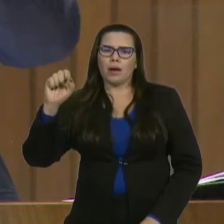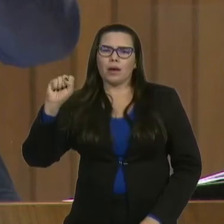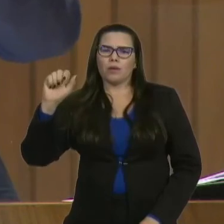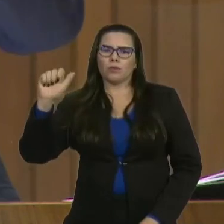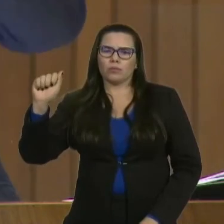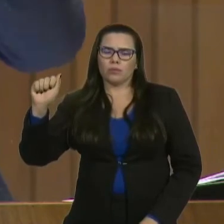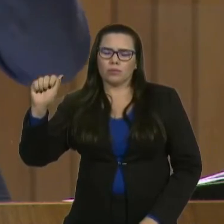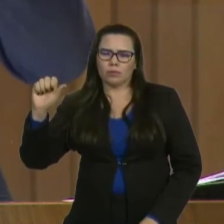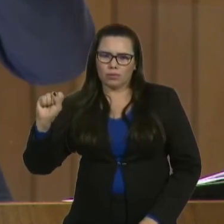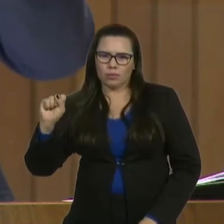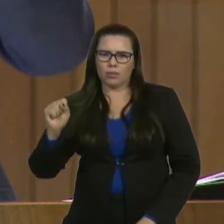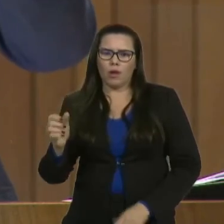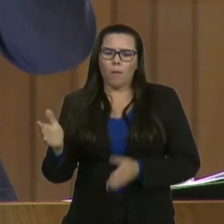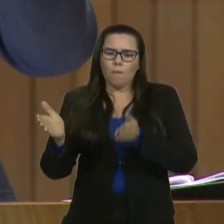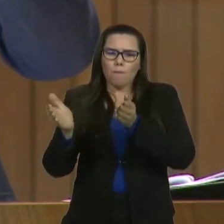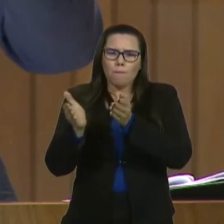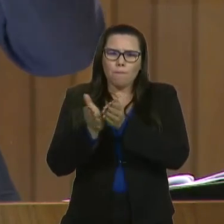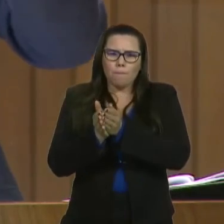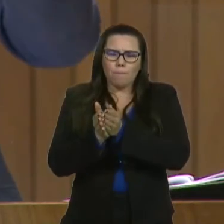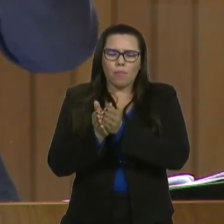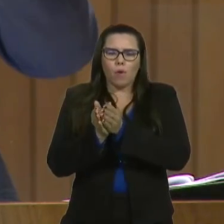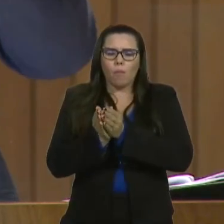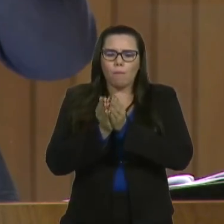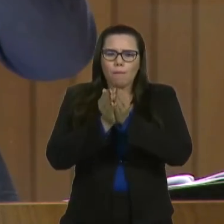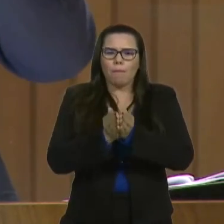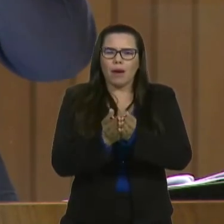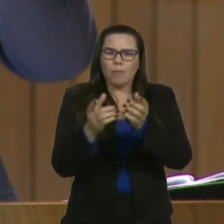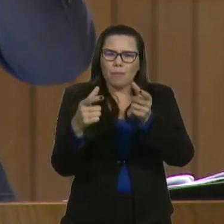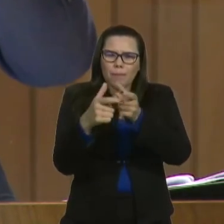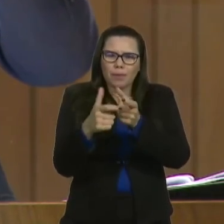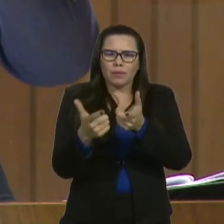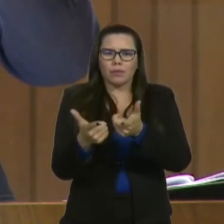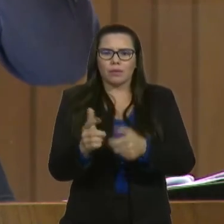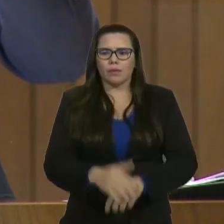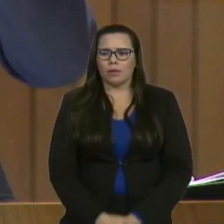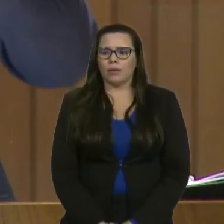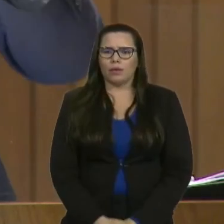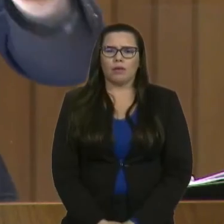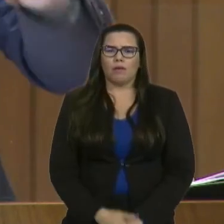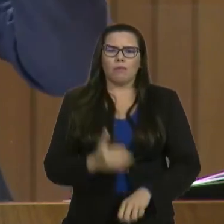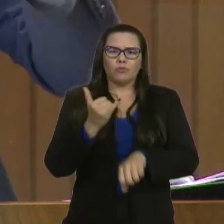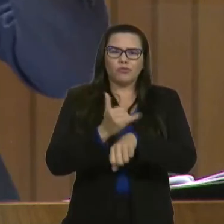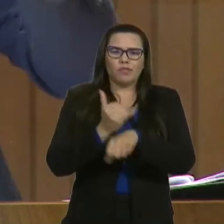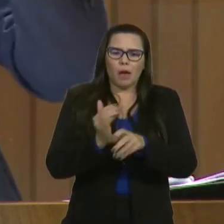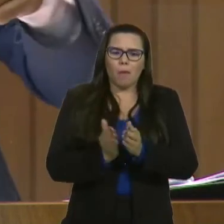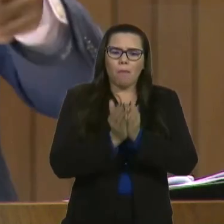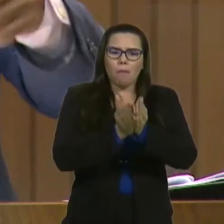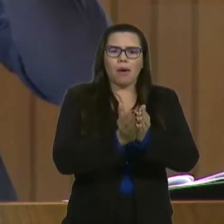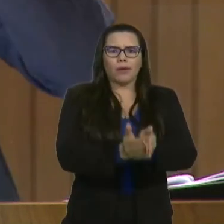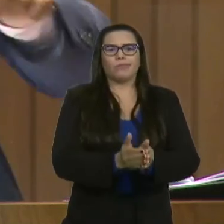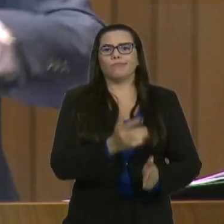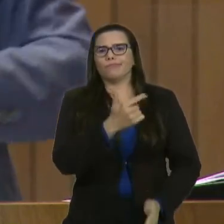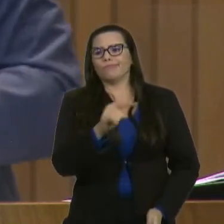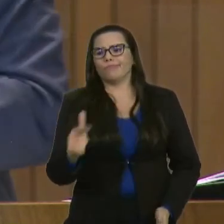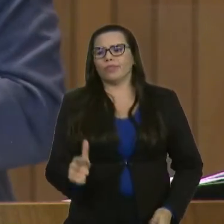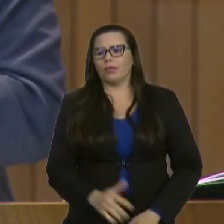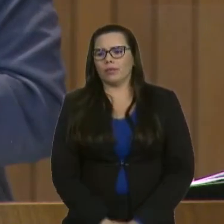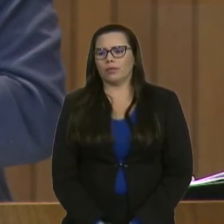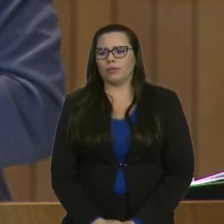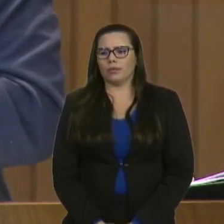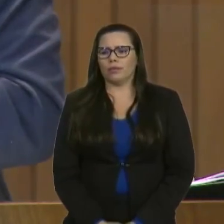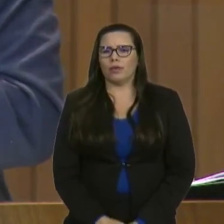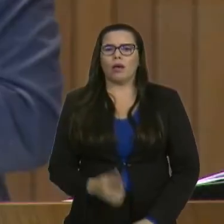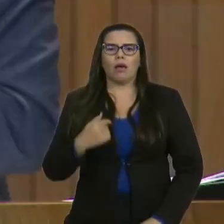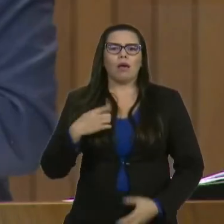direcionada tem deve secretário bem perto da tarde Federal tem dado de presente aos beneficiados com obras